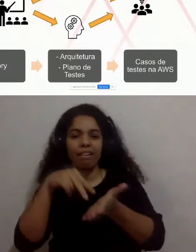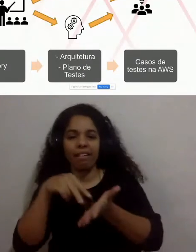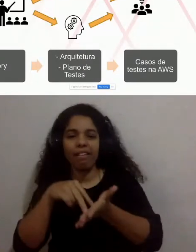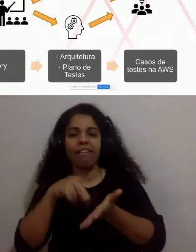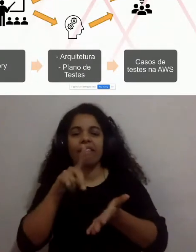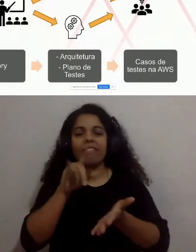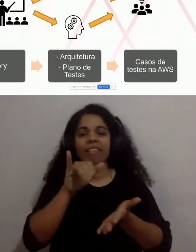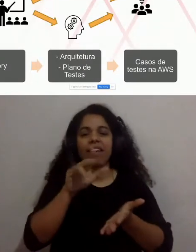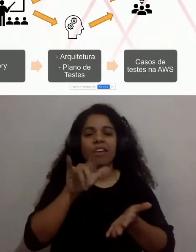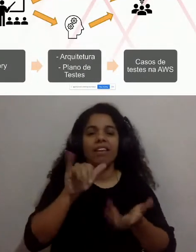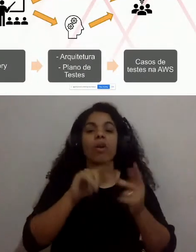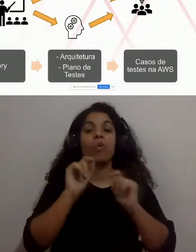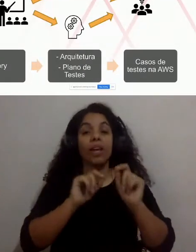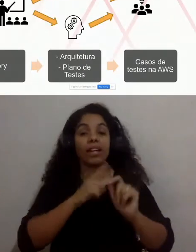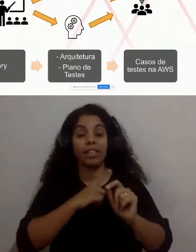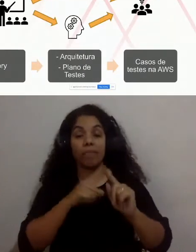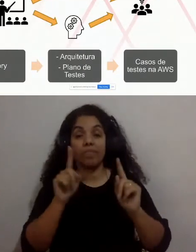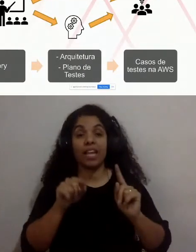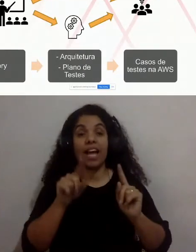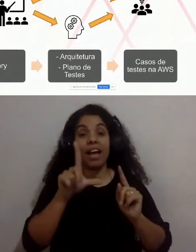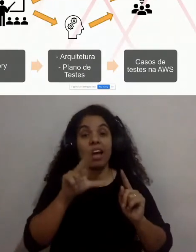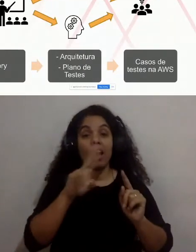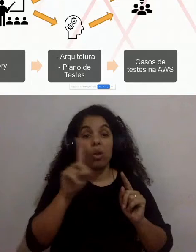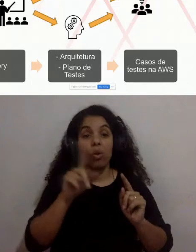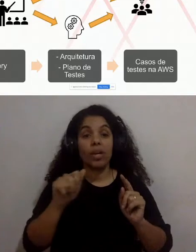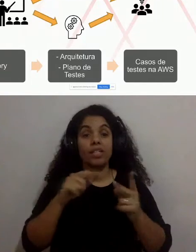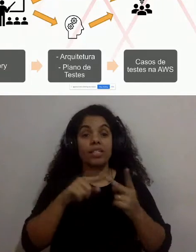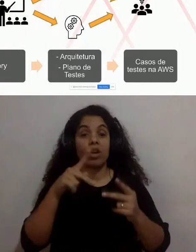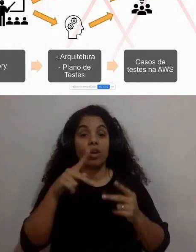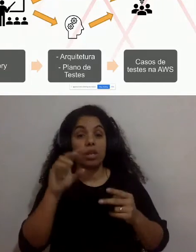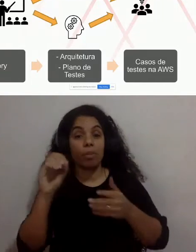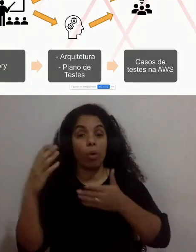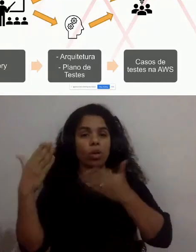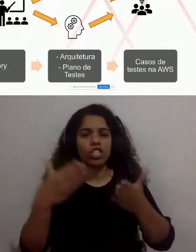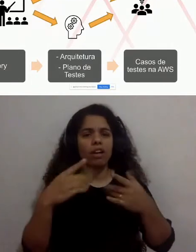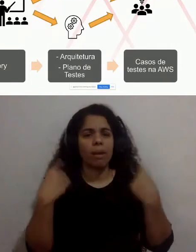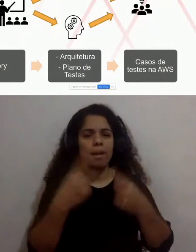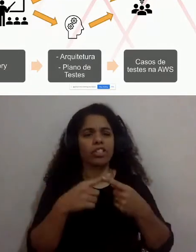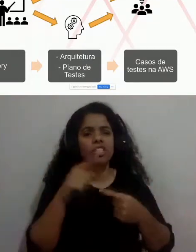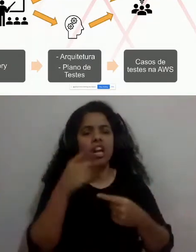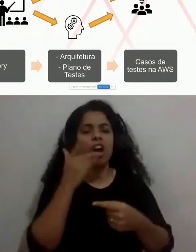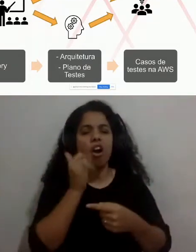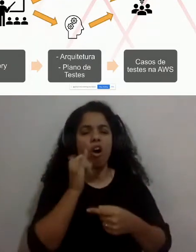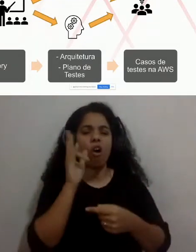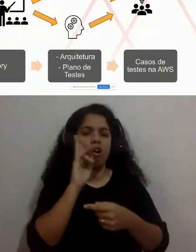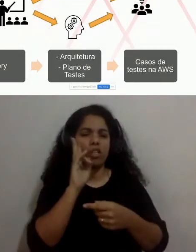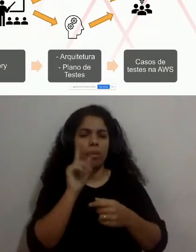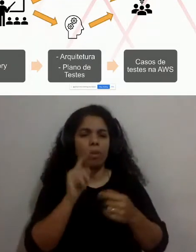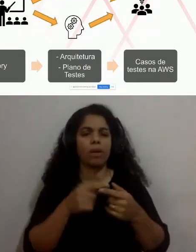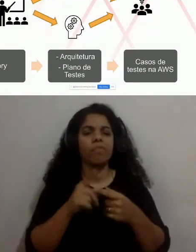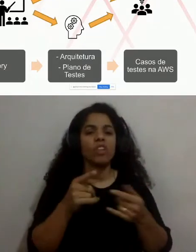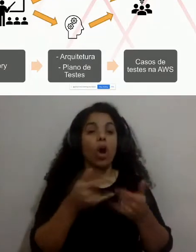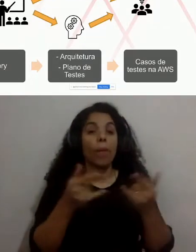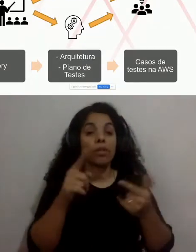que acontece, né? A Luísa, que é a nossa PO, ela chega na gente e fala assim uma história. Gente, vocês vão ter